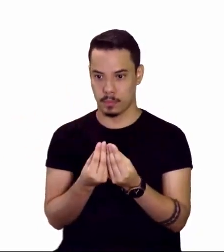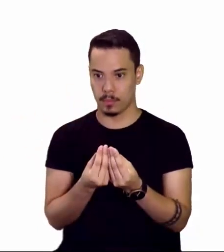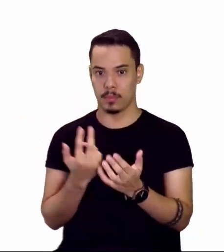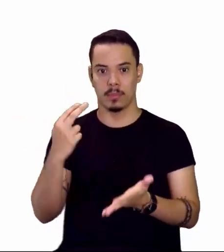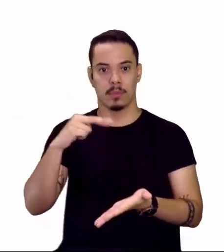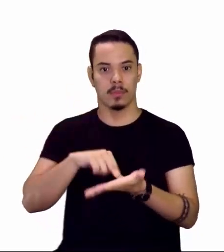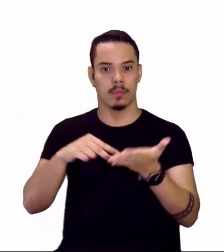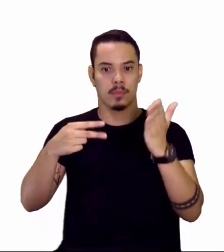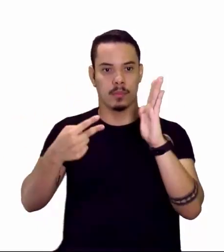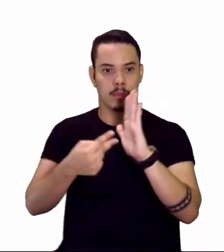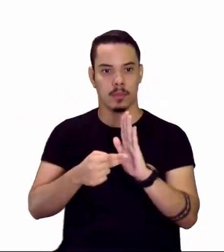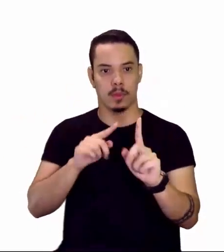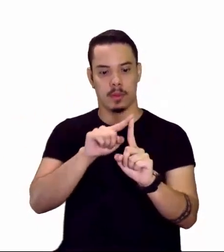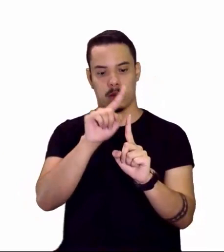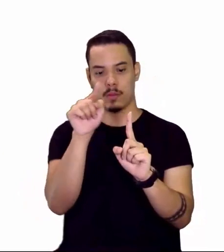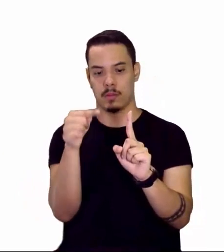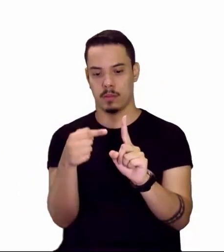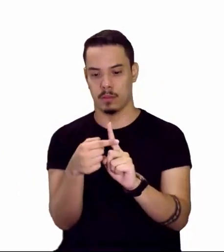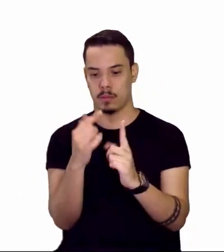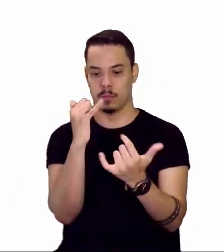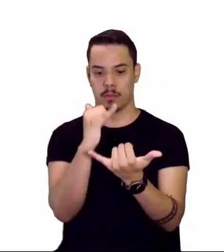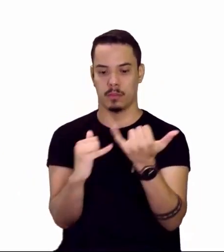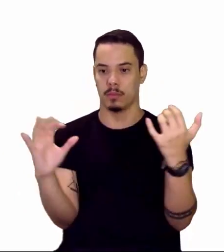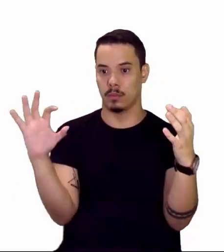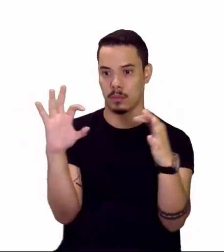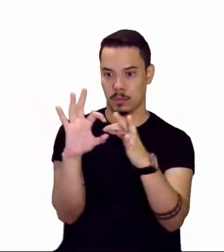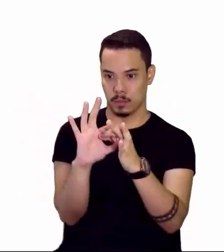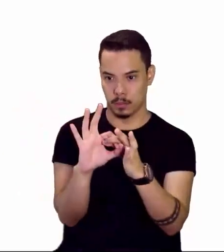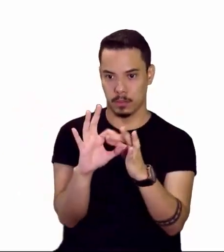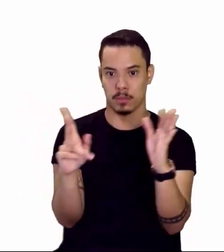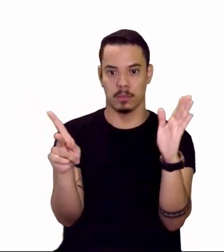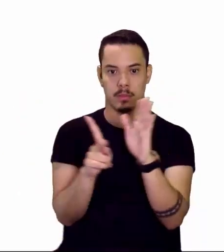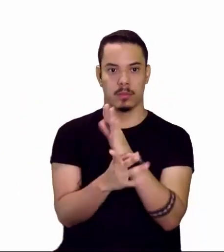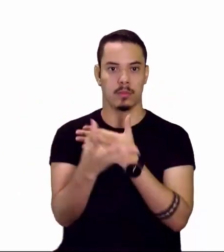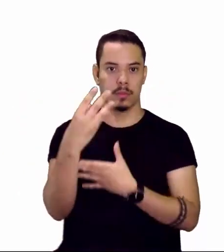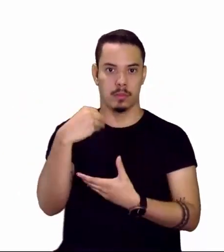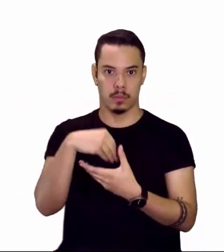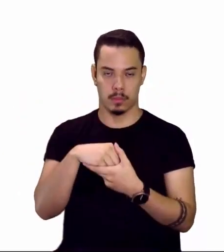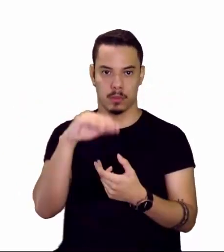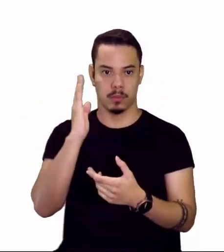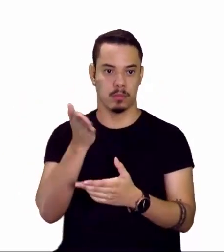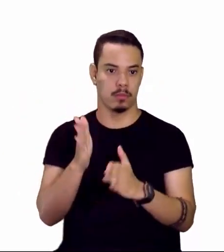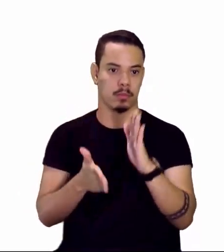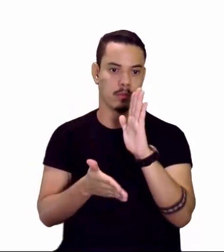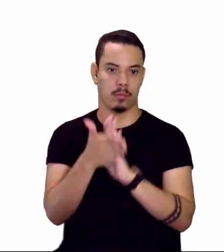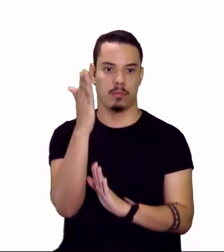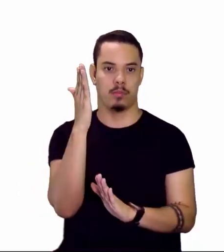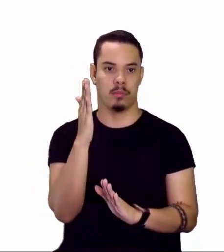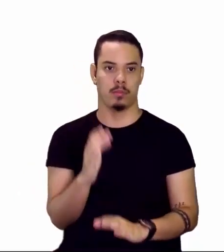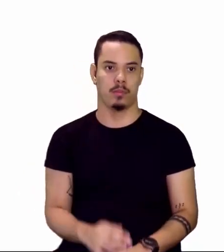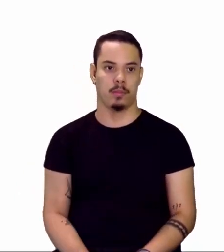representa o ângulo entre os ligantes dos átomos que constituem uma molécula.